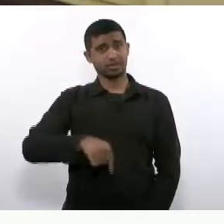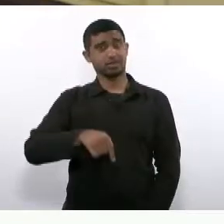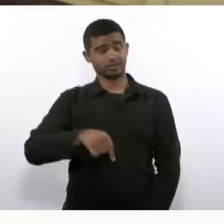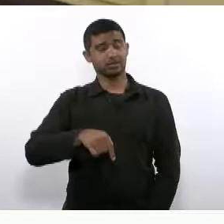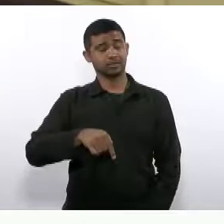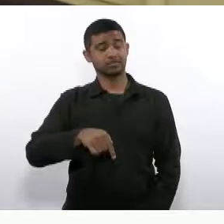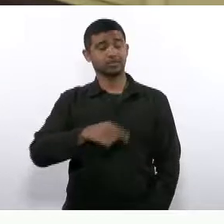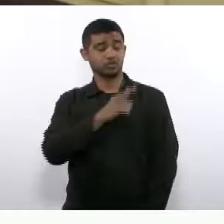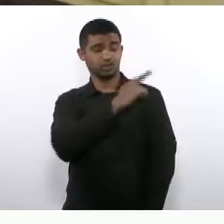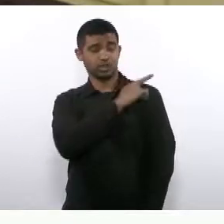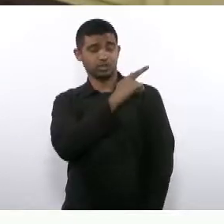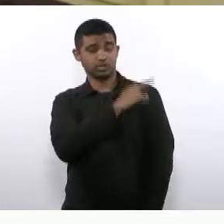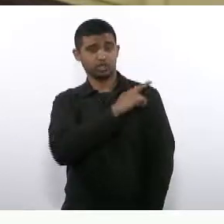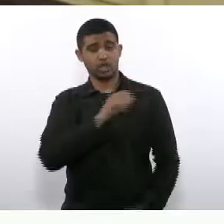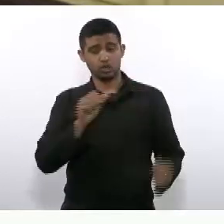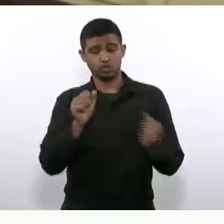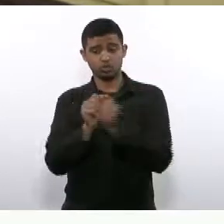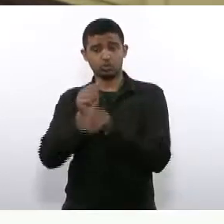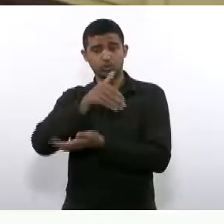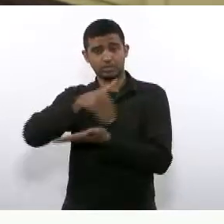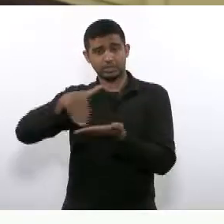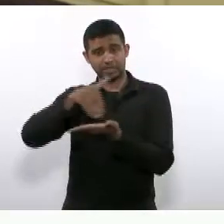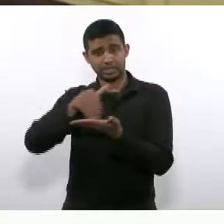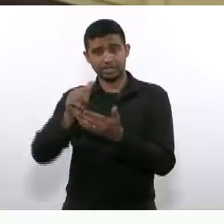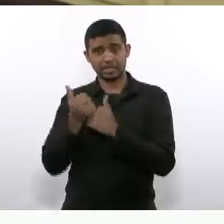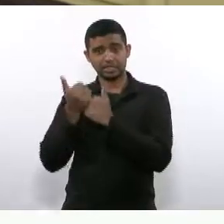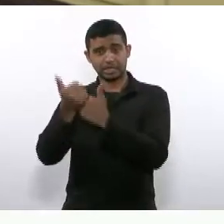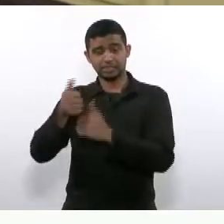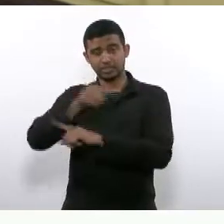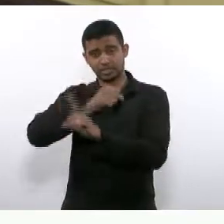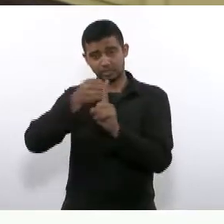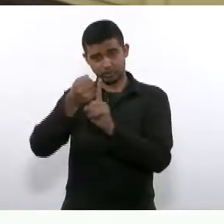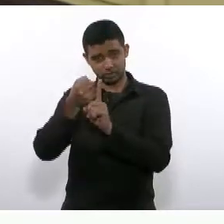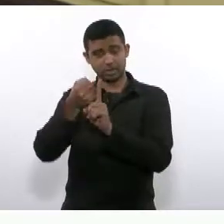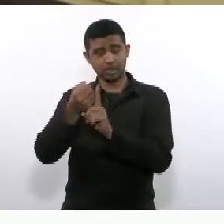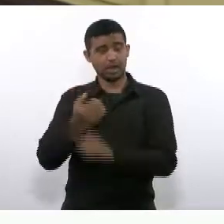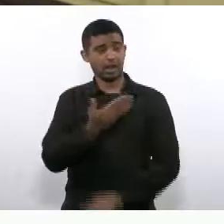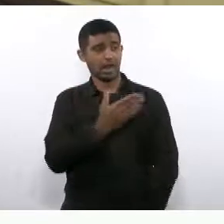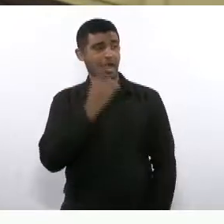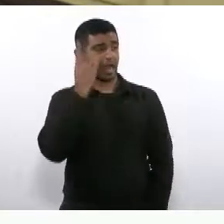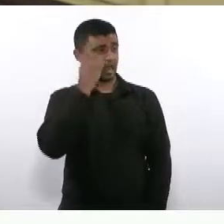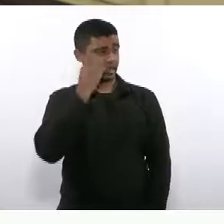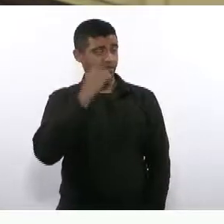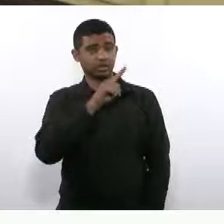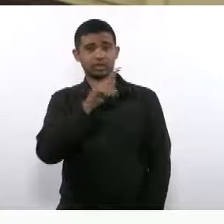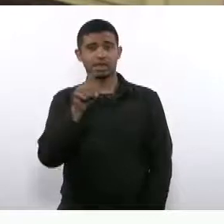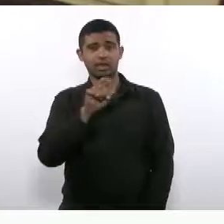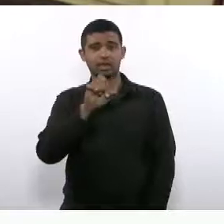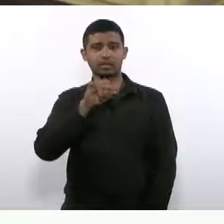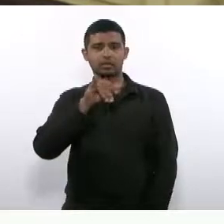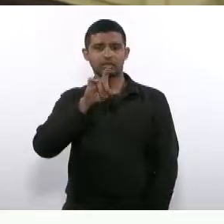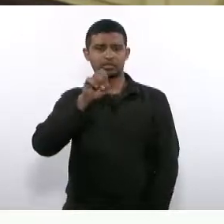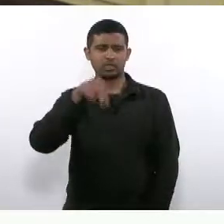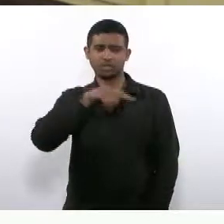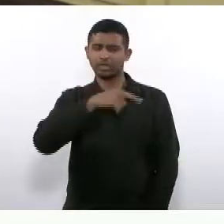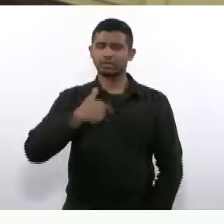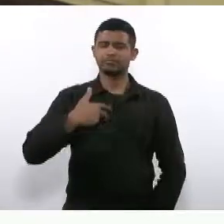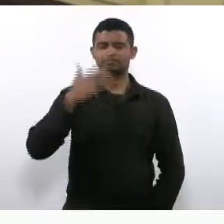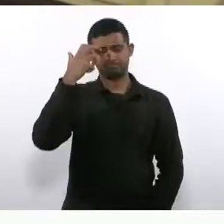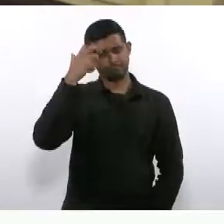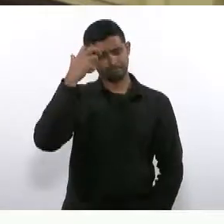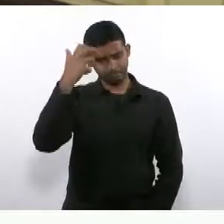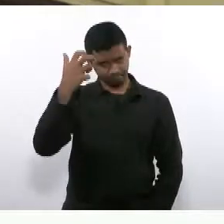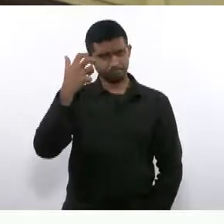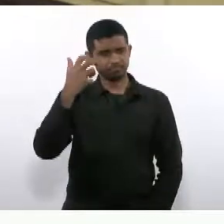essa gestão está junto à Secretaria de Assistência Social. A deputada Zeidan, com sabedoria,